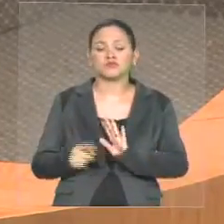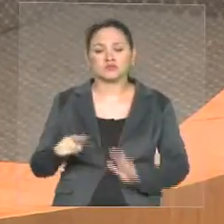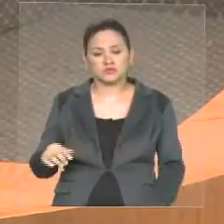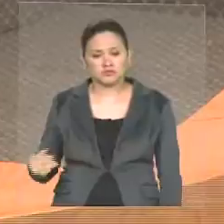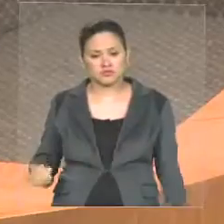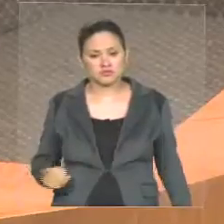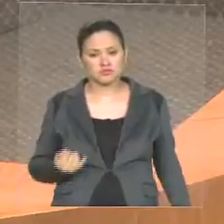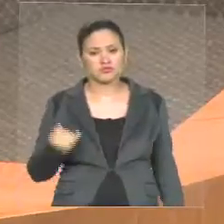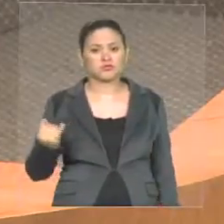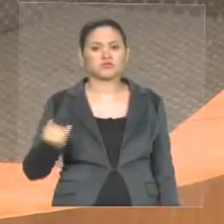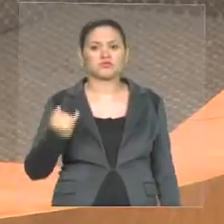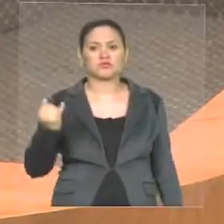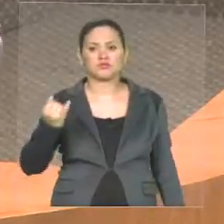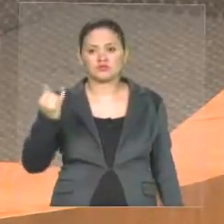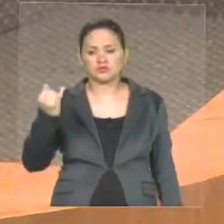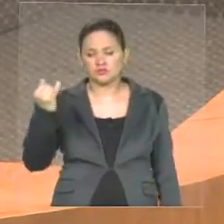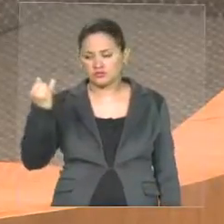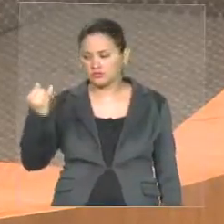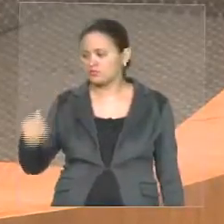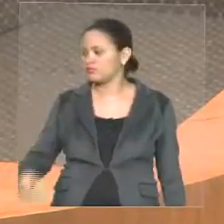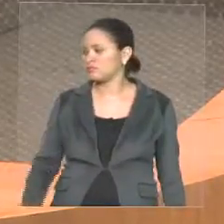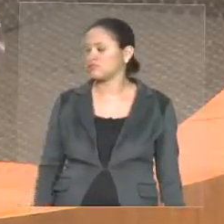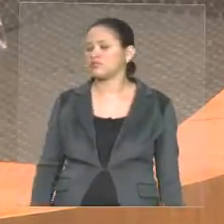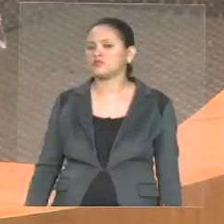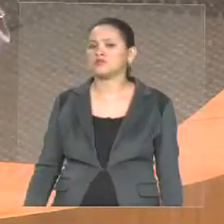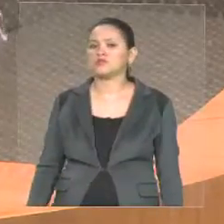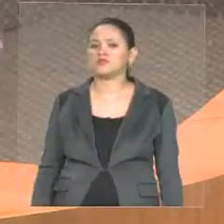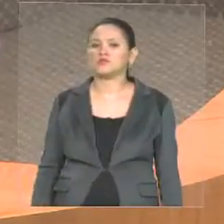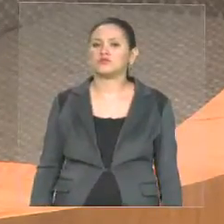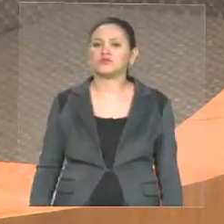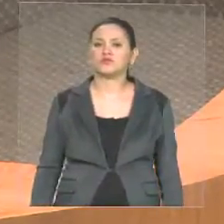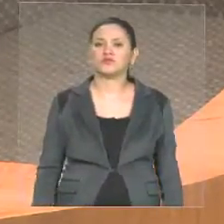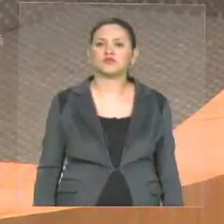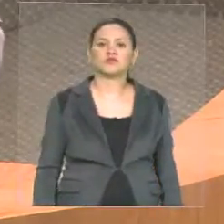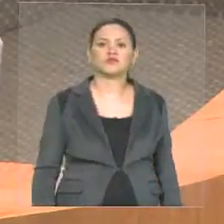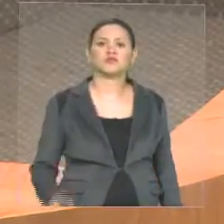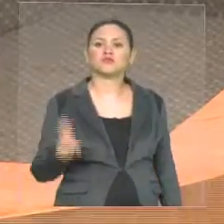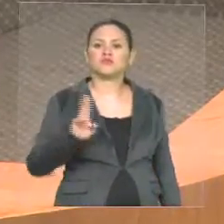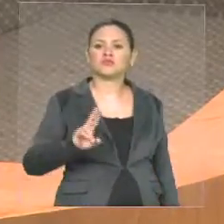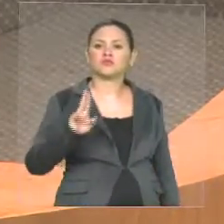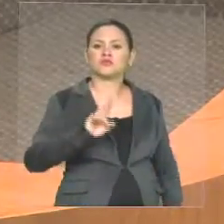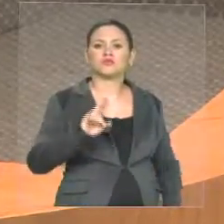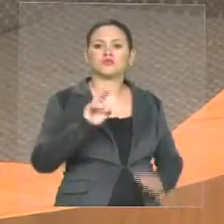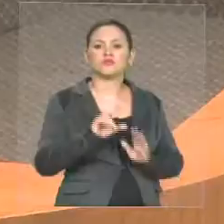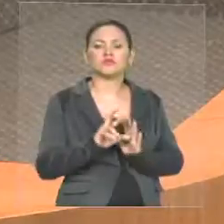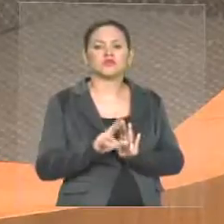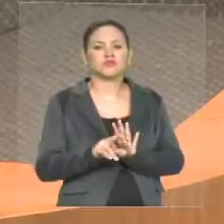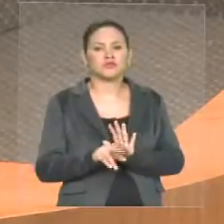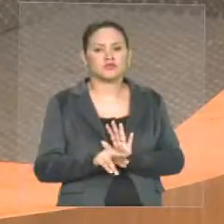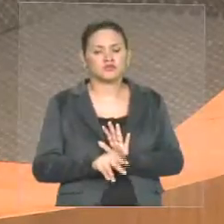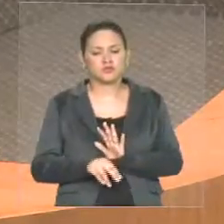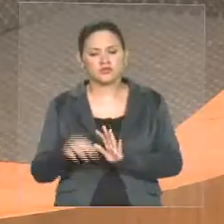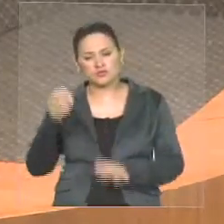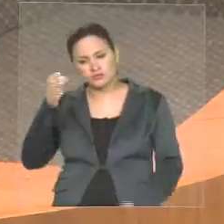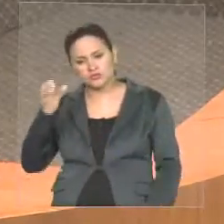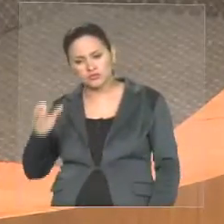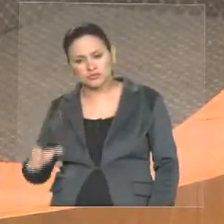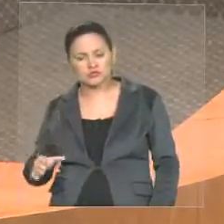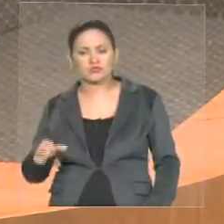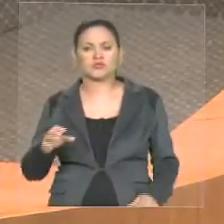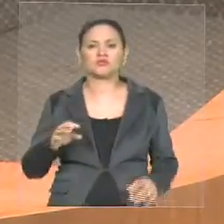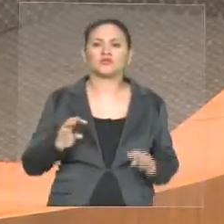é flexível, vai ser espaços de multiuso, tanto para a cultura quanto para a ciência e